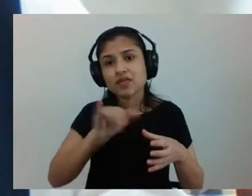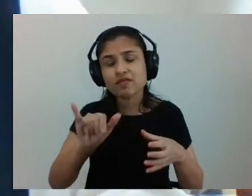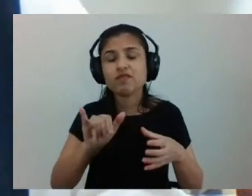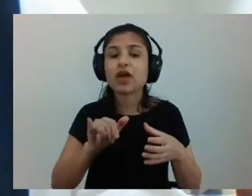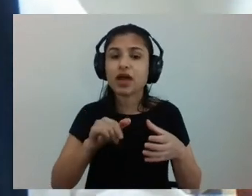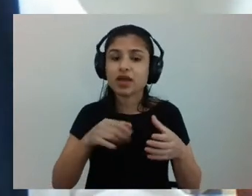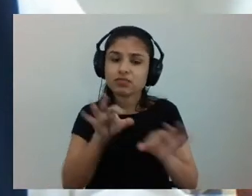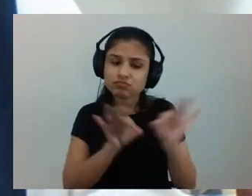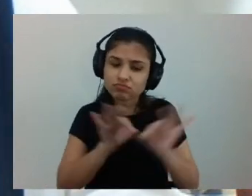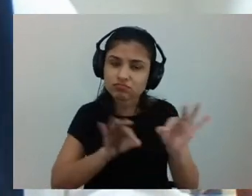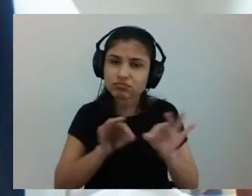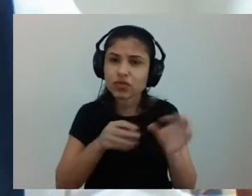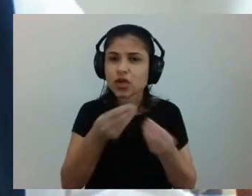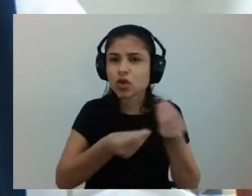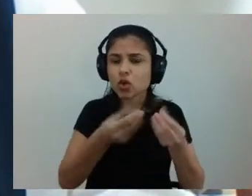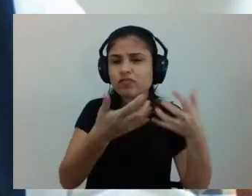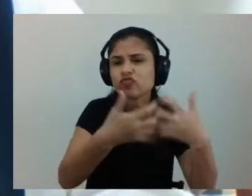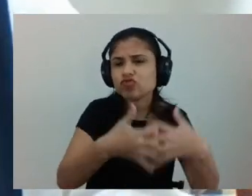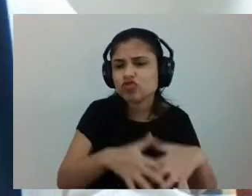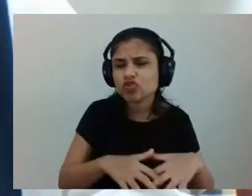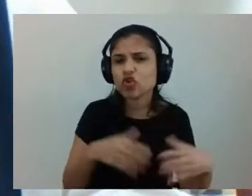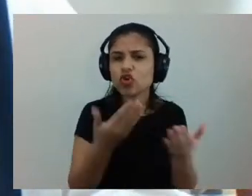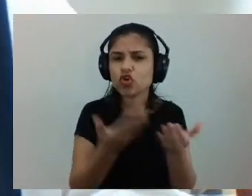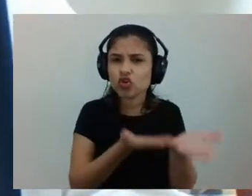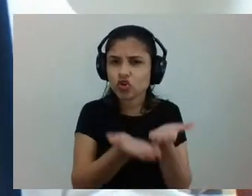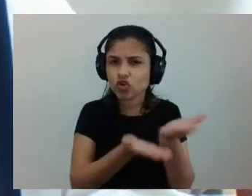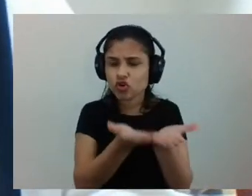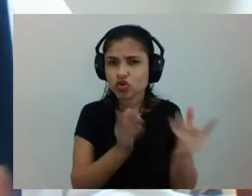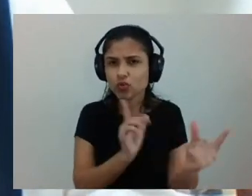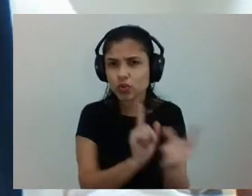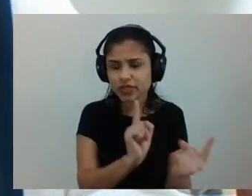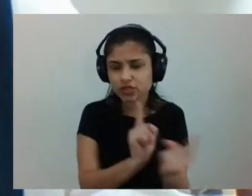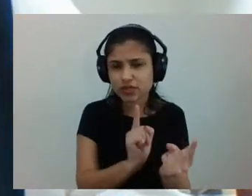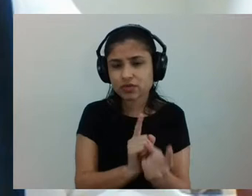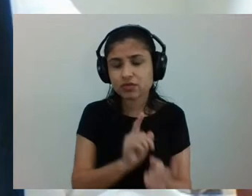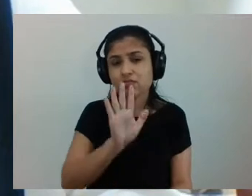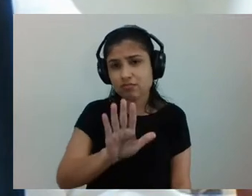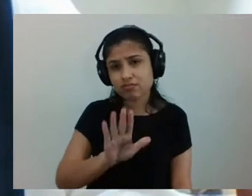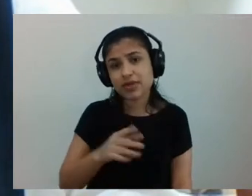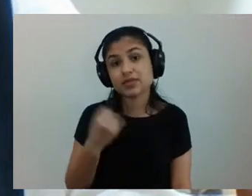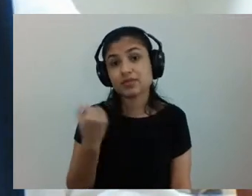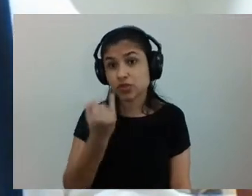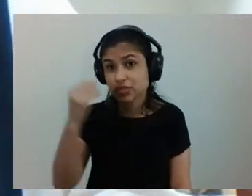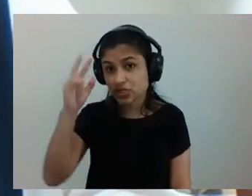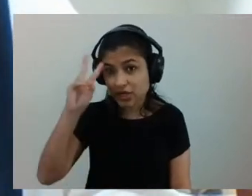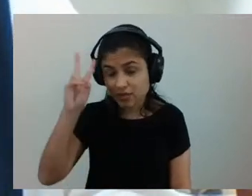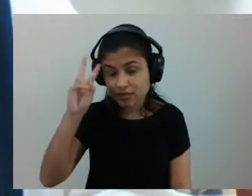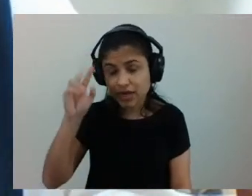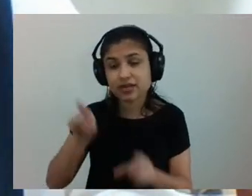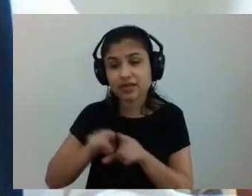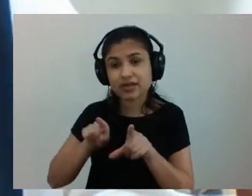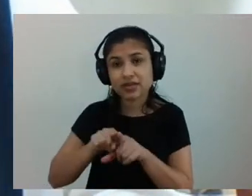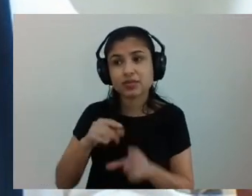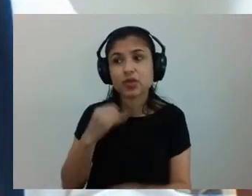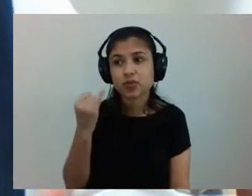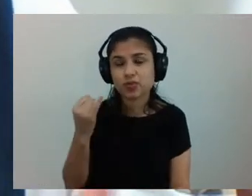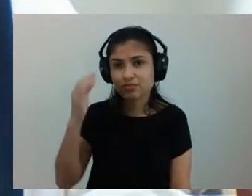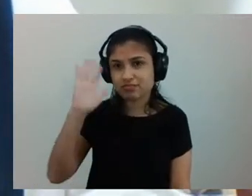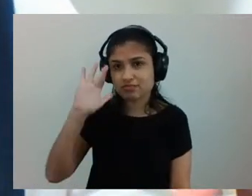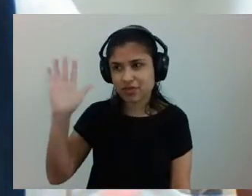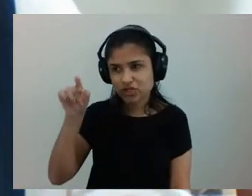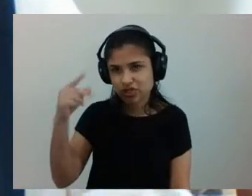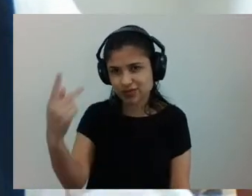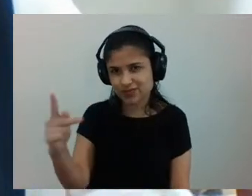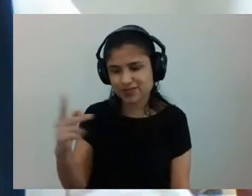oferece um serviço. Mas mais do que isso, é sempre importante lembrar, e imagino, Robson, que a sua angústia tem a ver